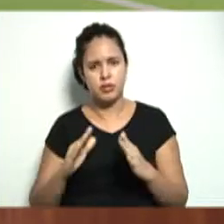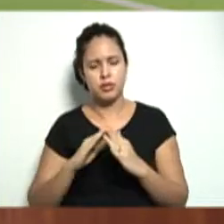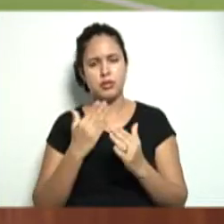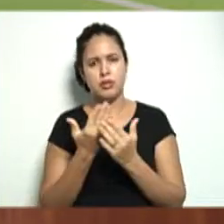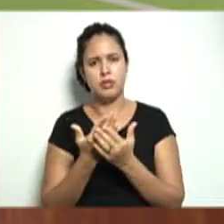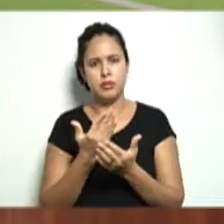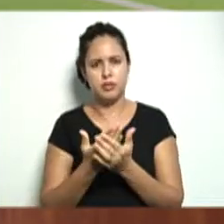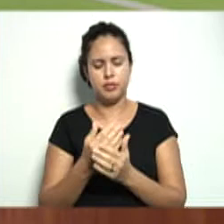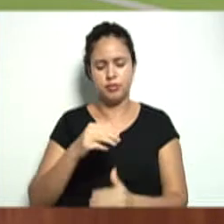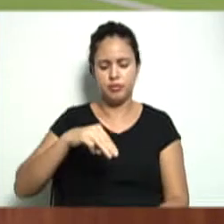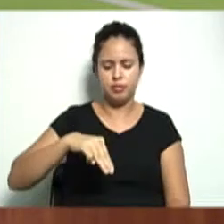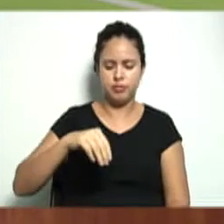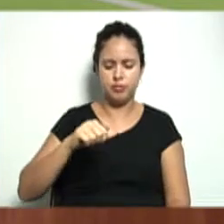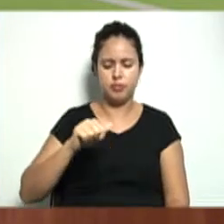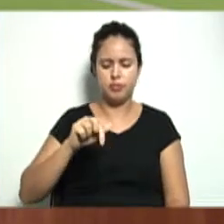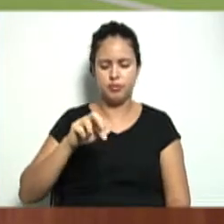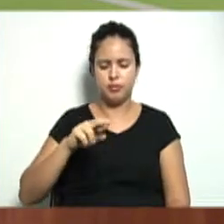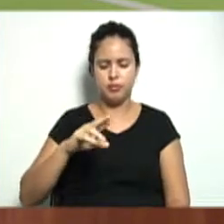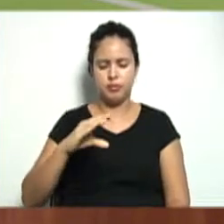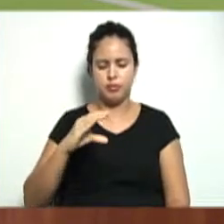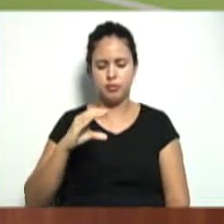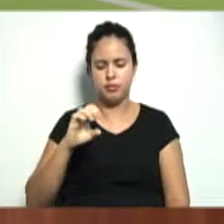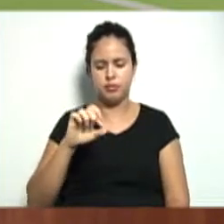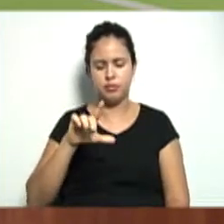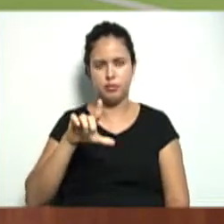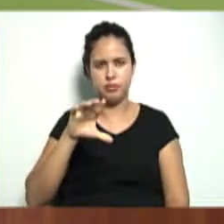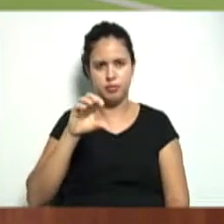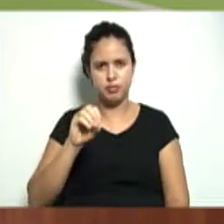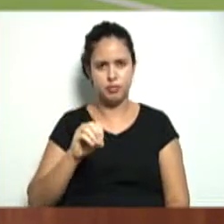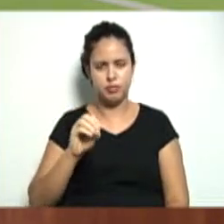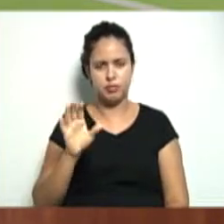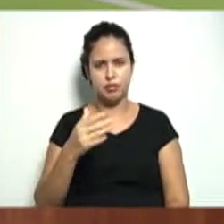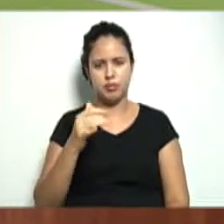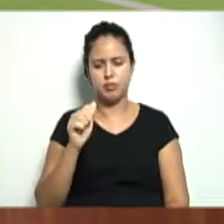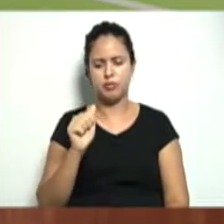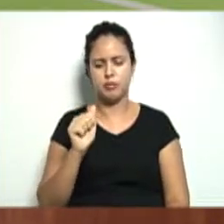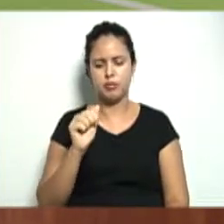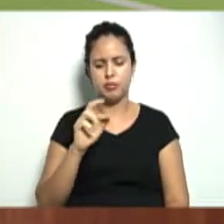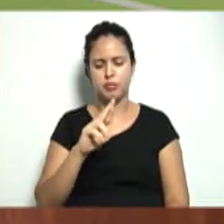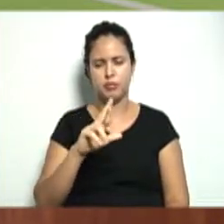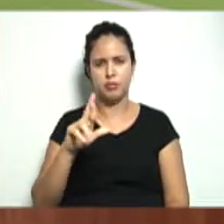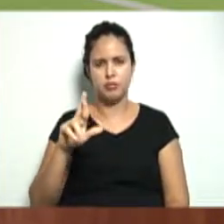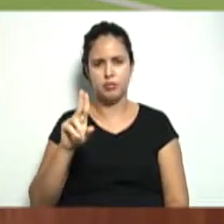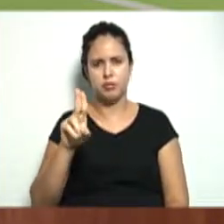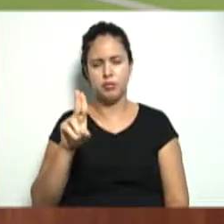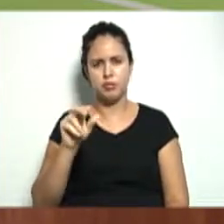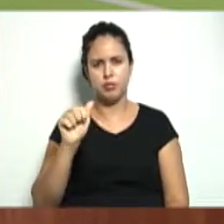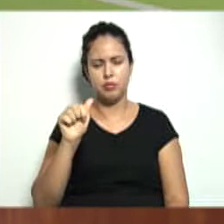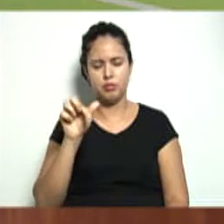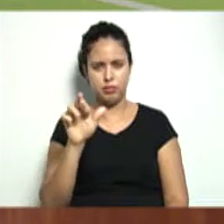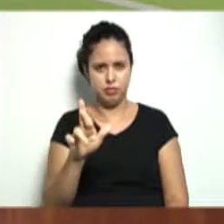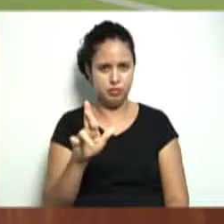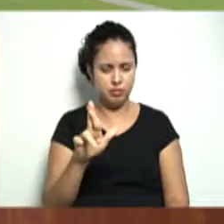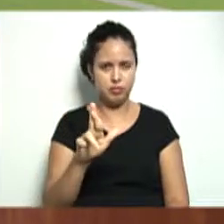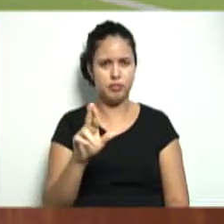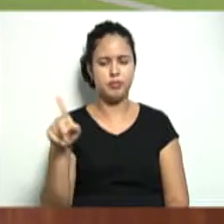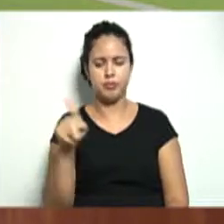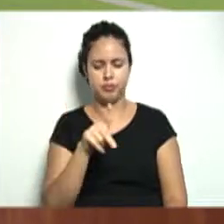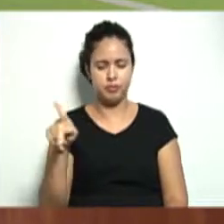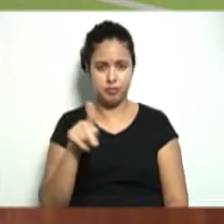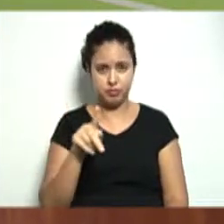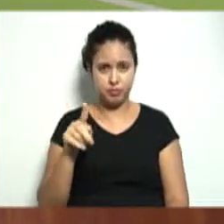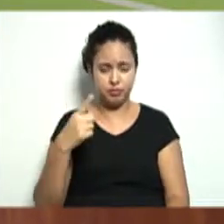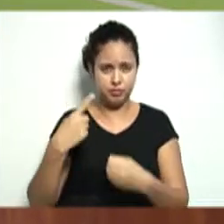escola Marcelo Aruá, em Alta Floresta, professora Sirlene, se eu não me engano